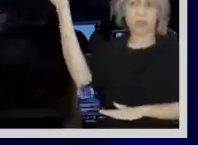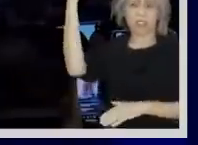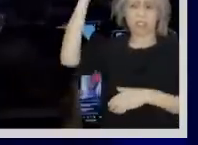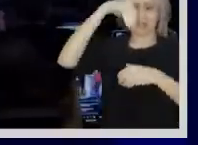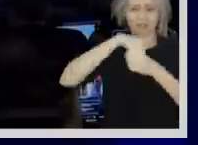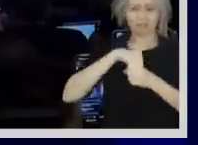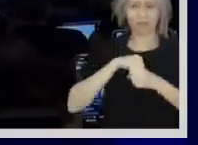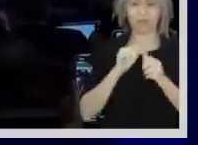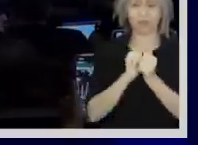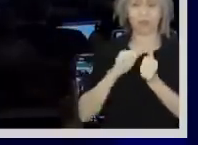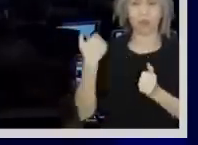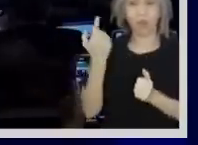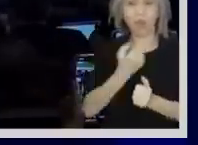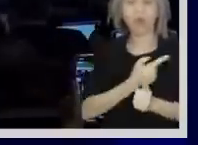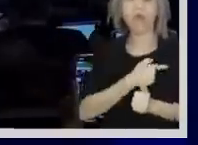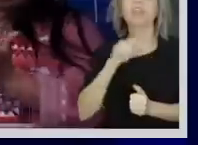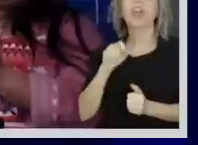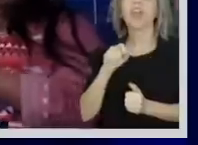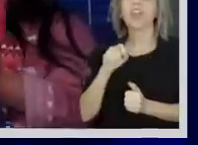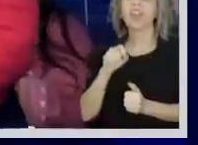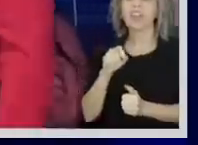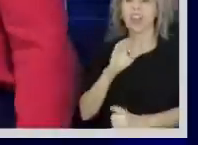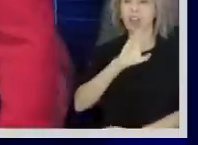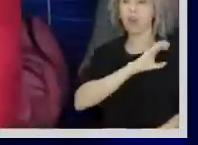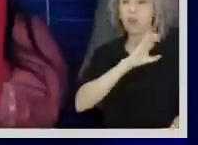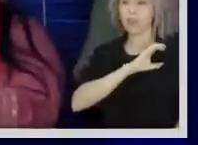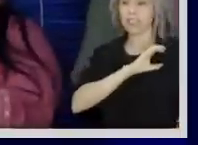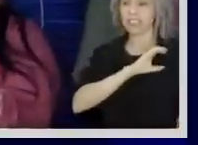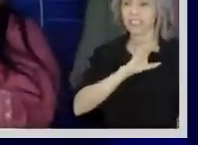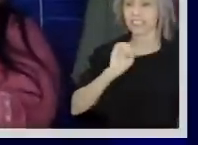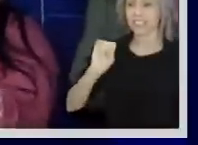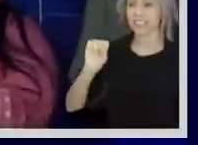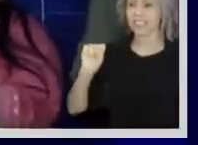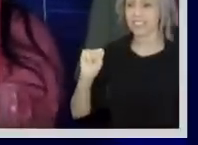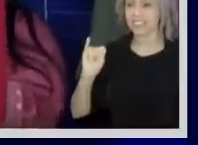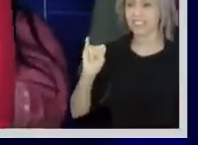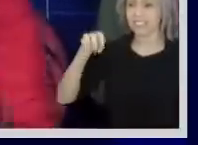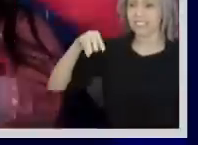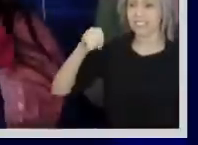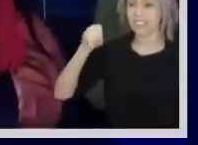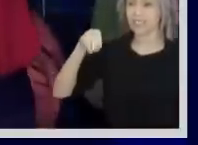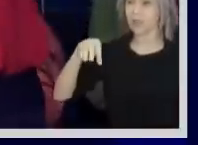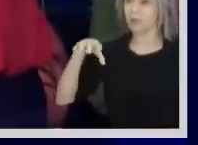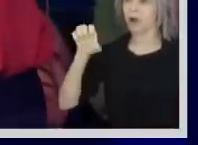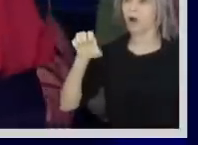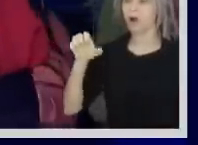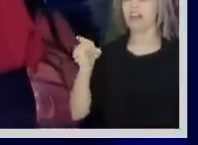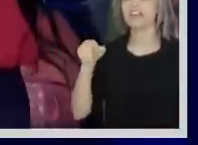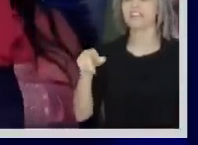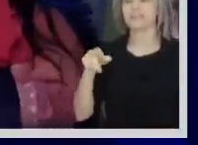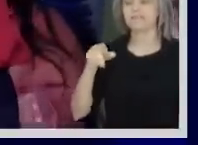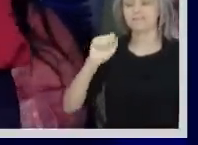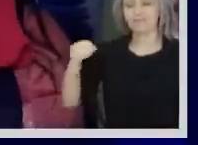Simone Tebet, você não é o centro do MDB e nós vamos deixar você de lado